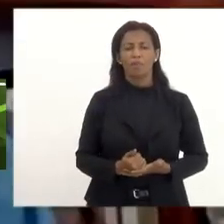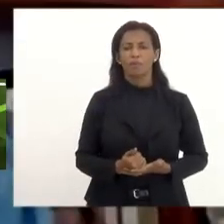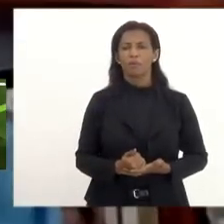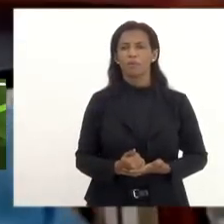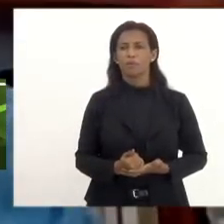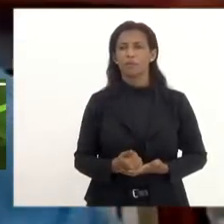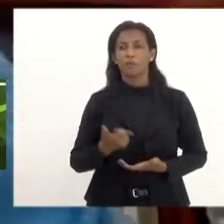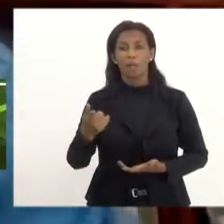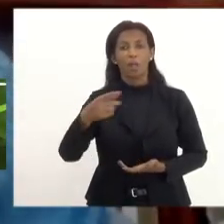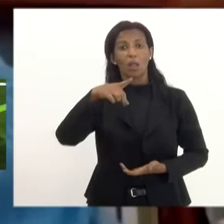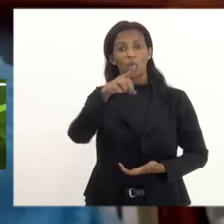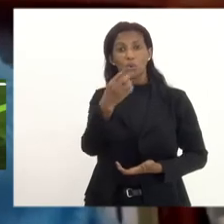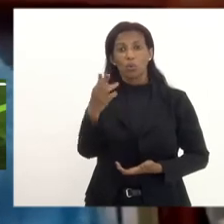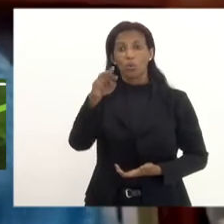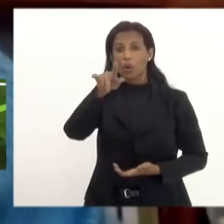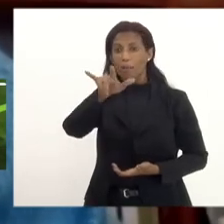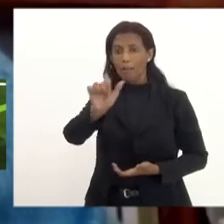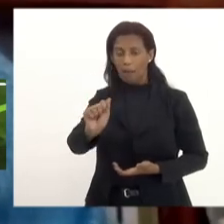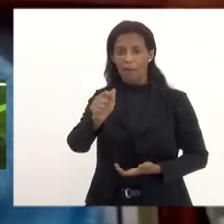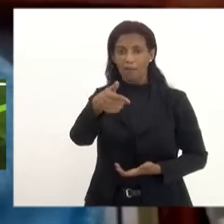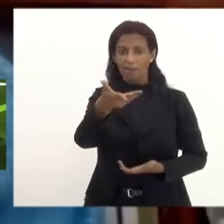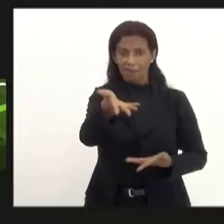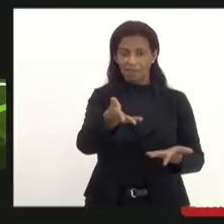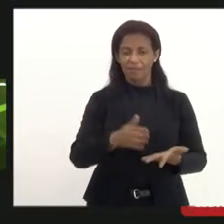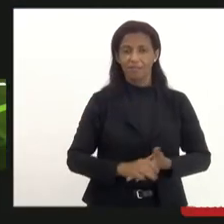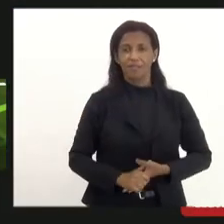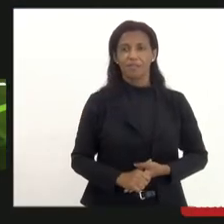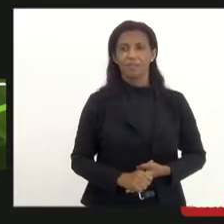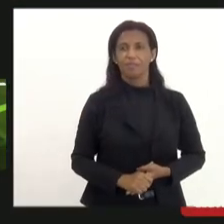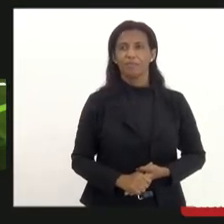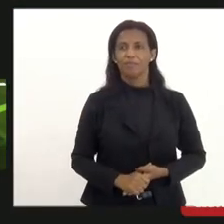tá bom. Magda, depois acabou de olhar isso, tá bom, por favor?